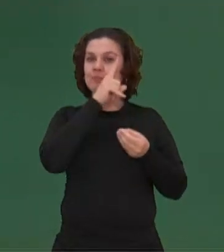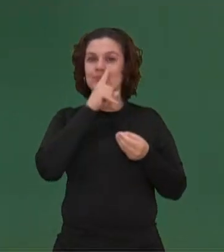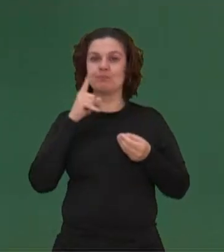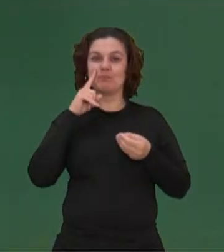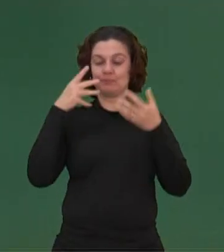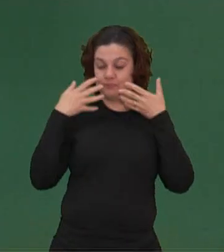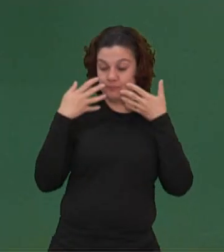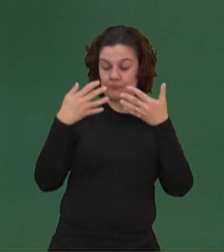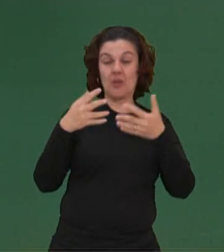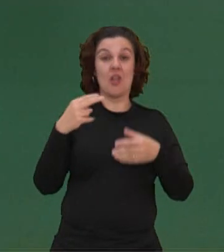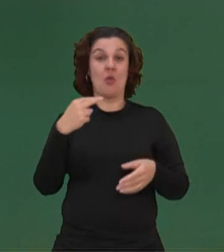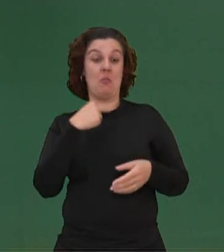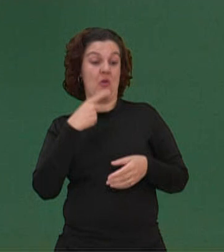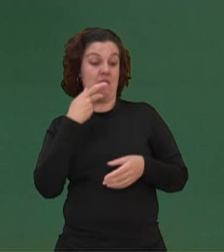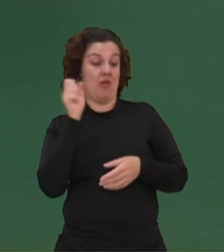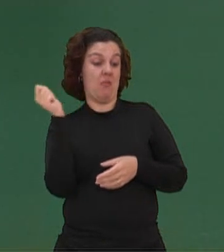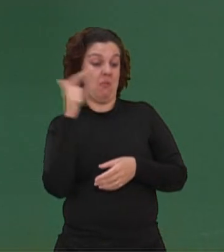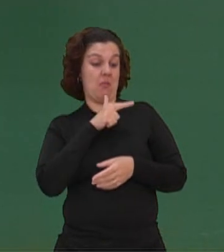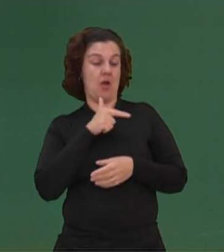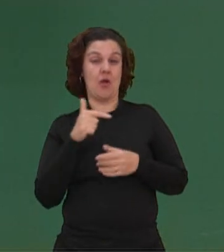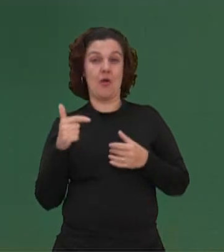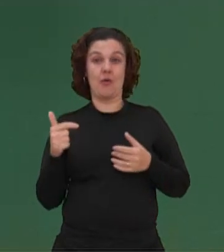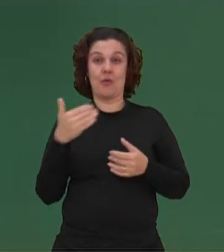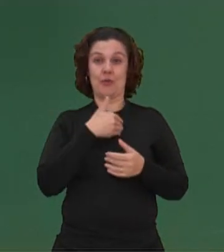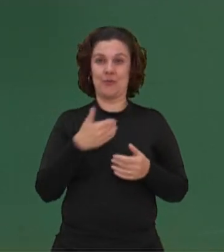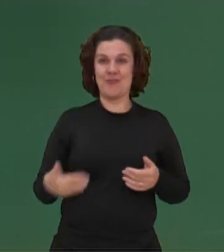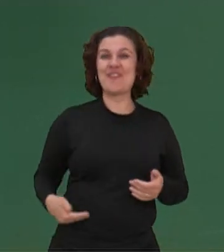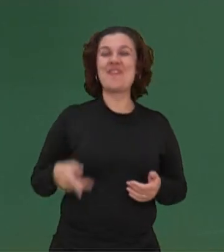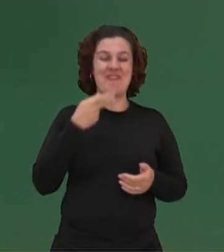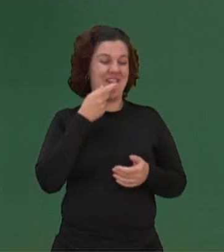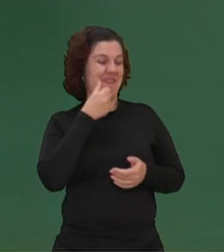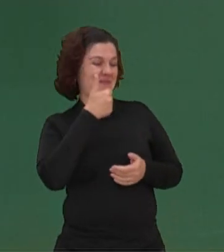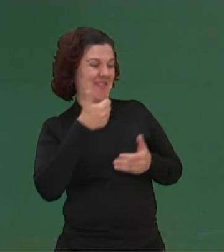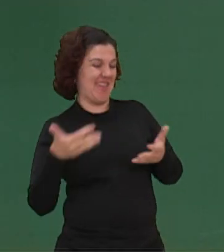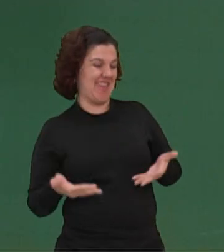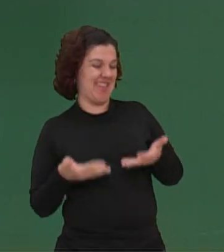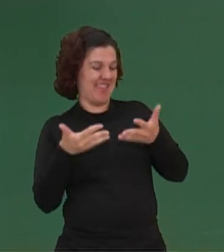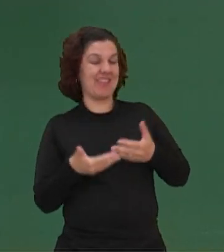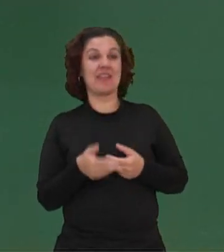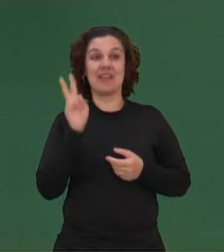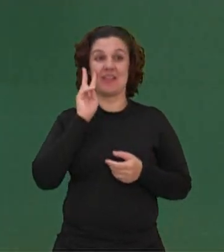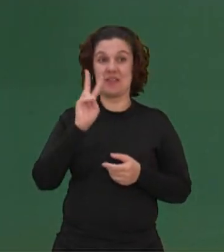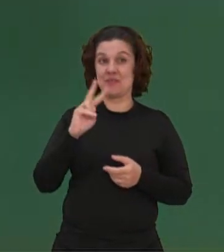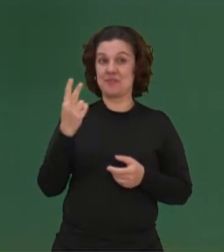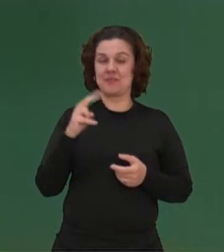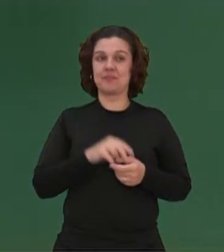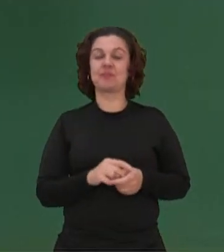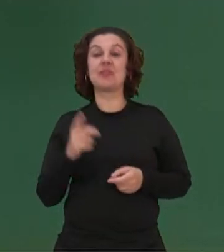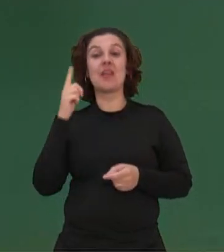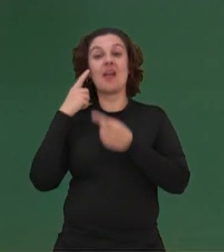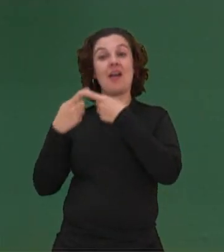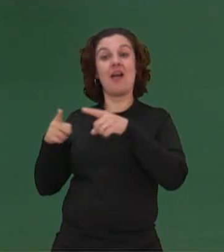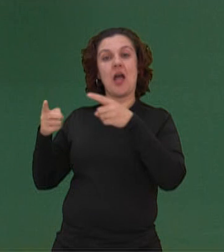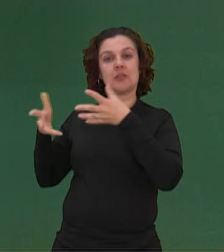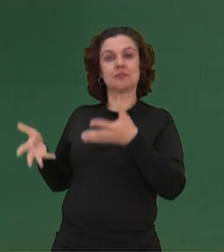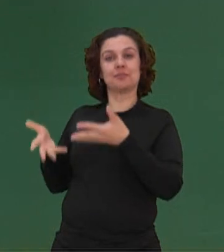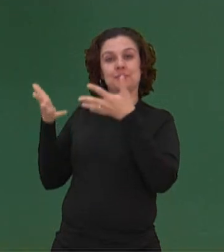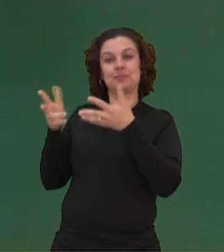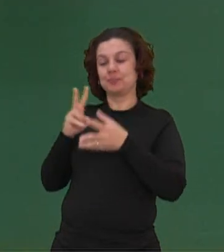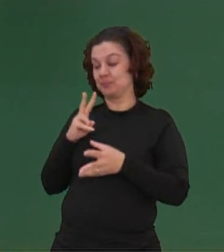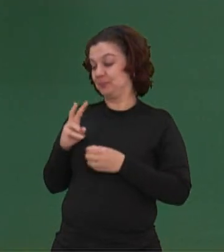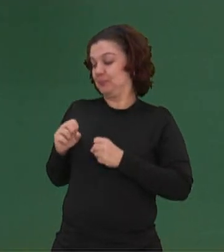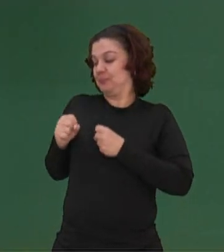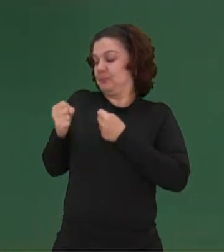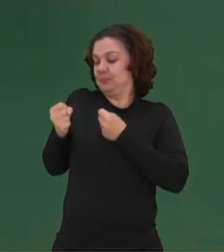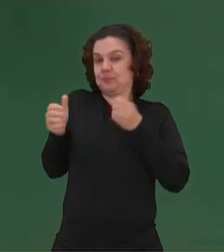propaganda? Não pode falar mal do governo. Vamos falar muito bem do governo. O DIP tinha essas duas. O rádio ganhou força no